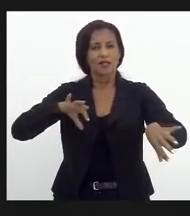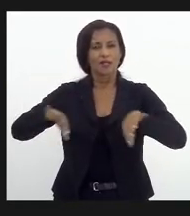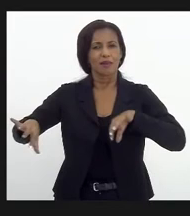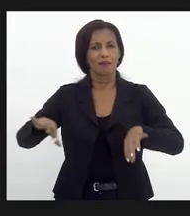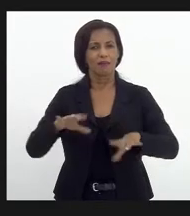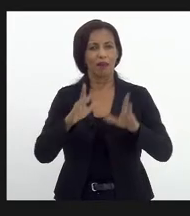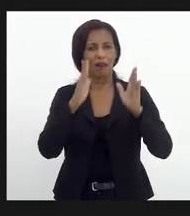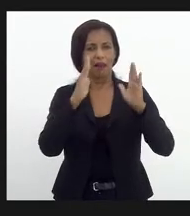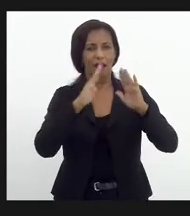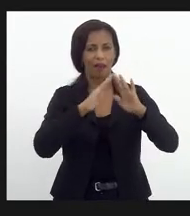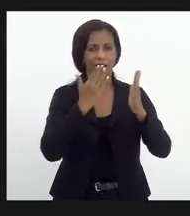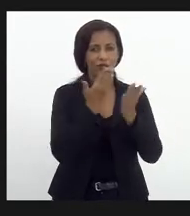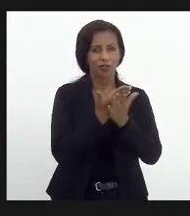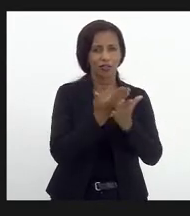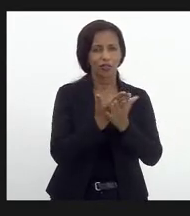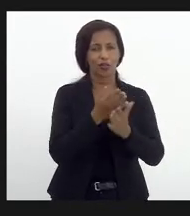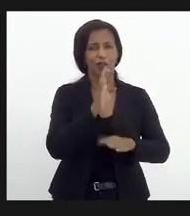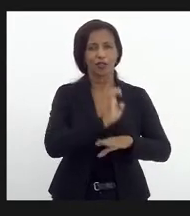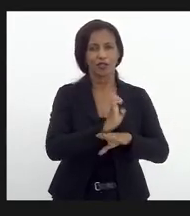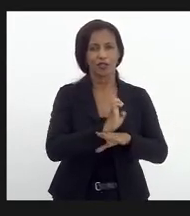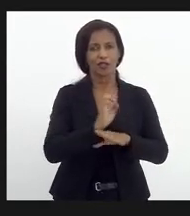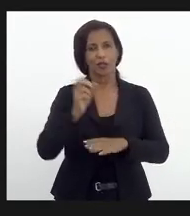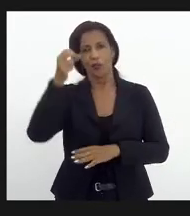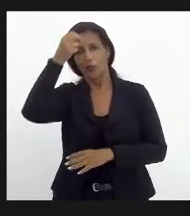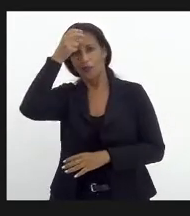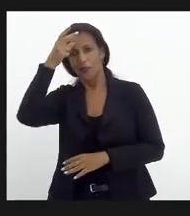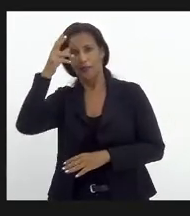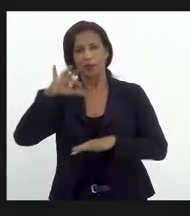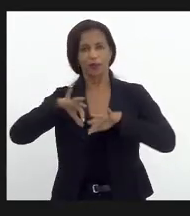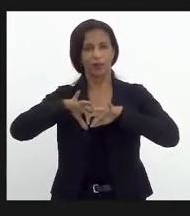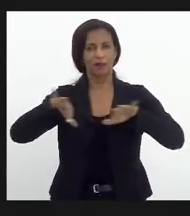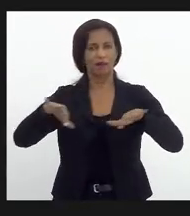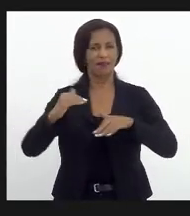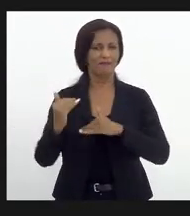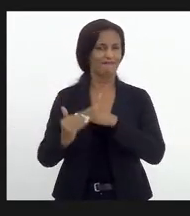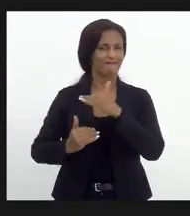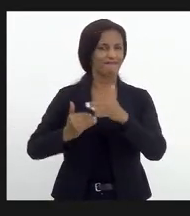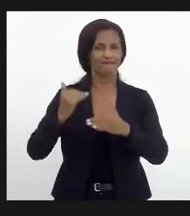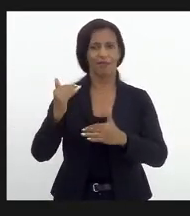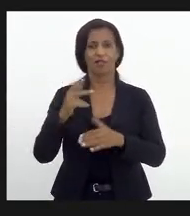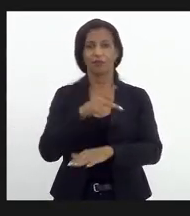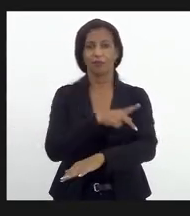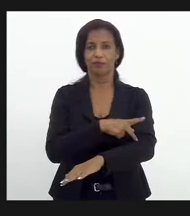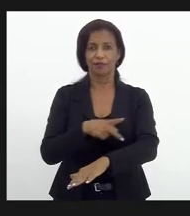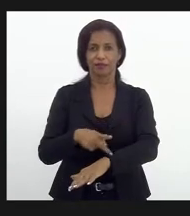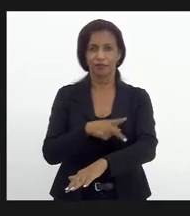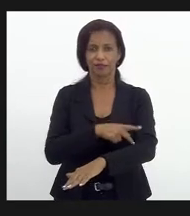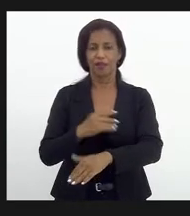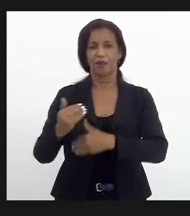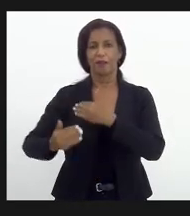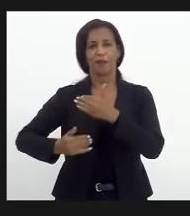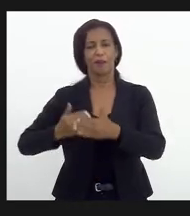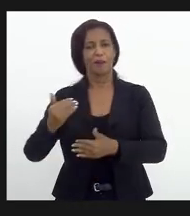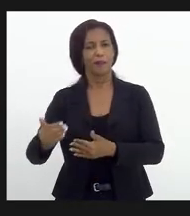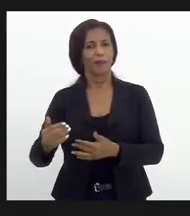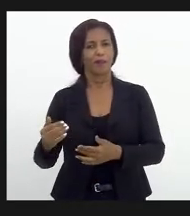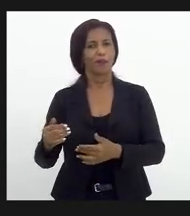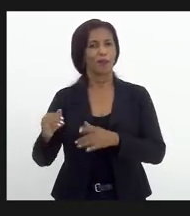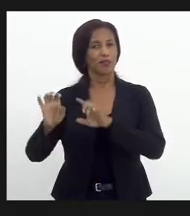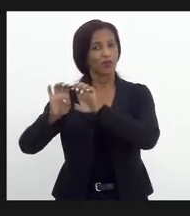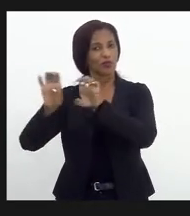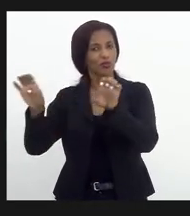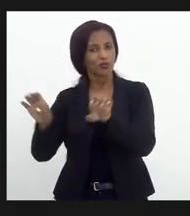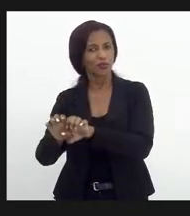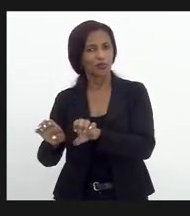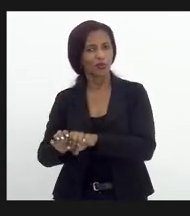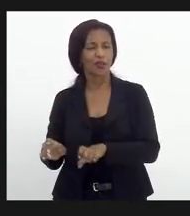da escola estadual com a escola municipal. Isso passa por questões pedagógicas, passa por questão de infraestrutura